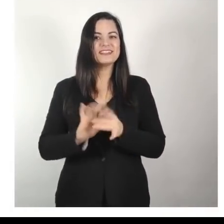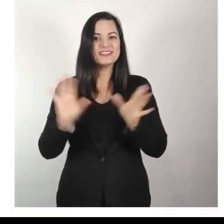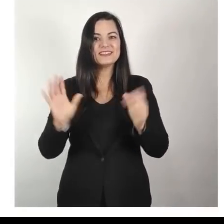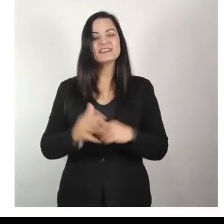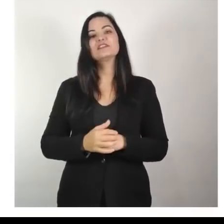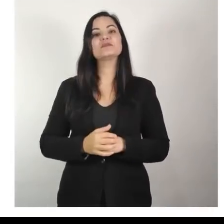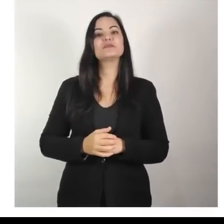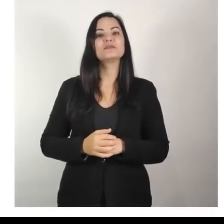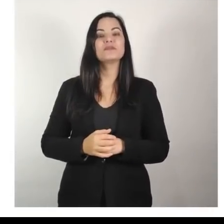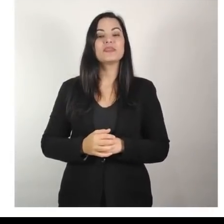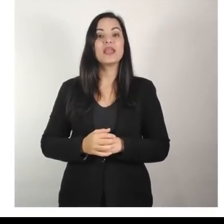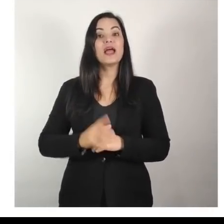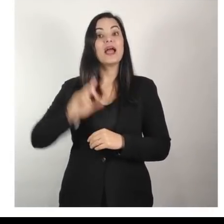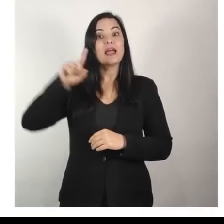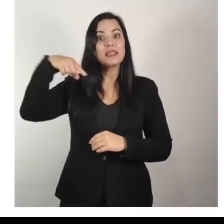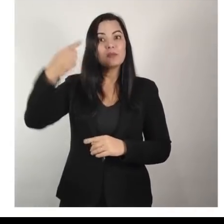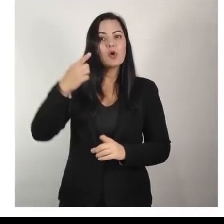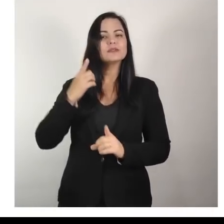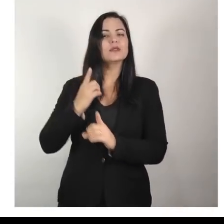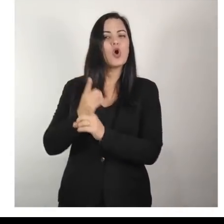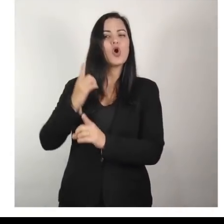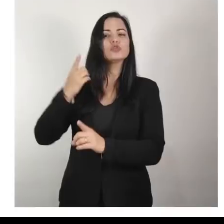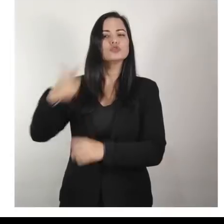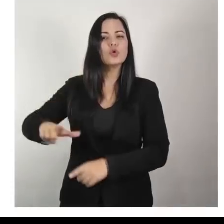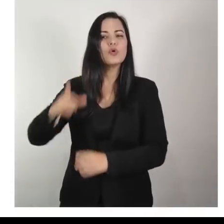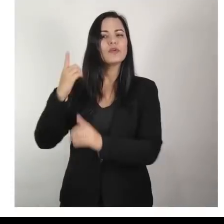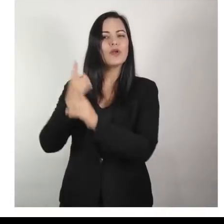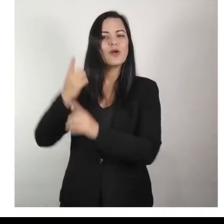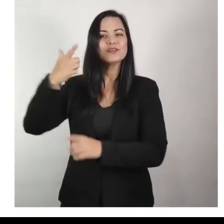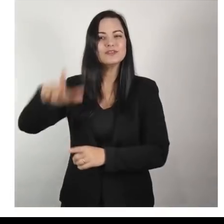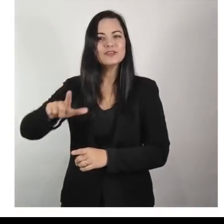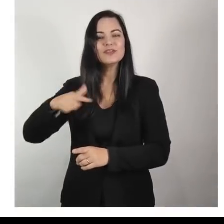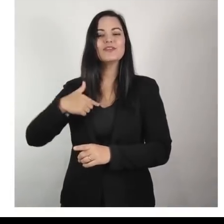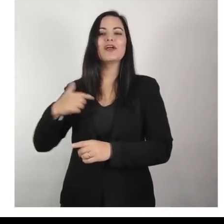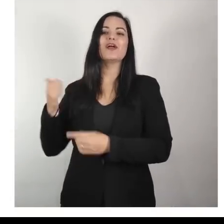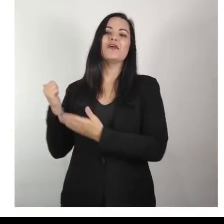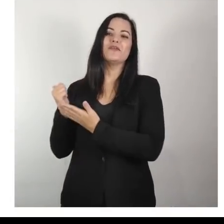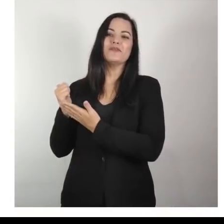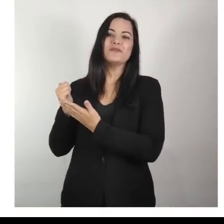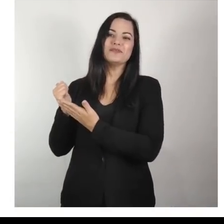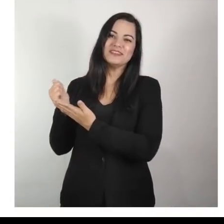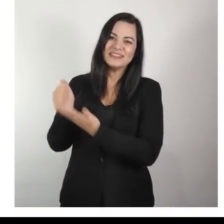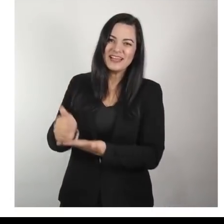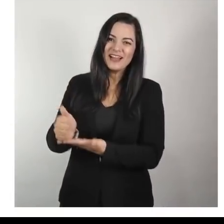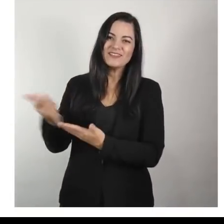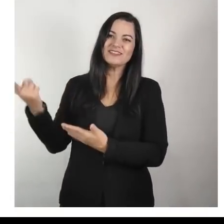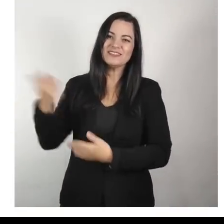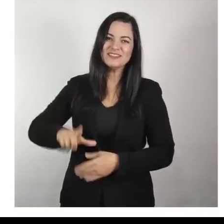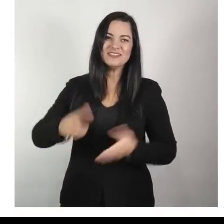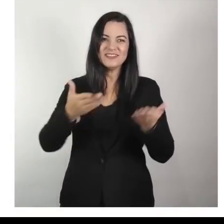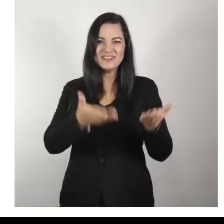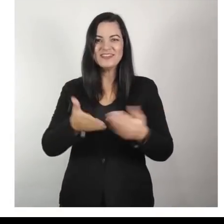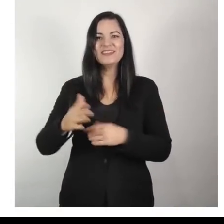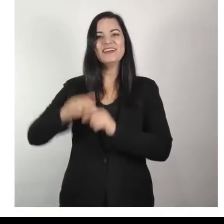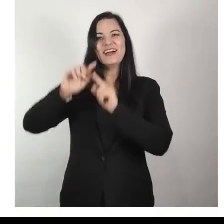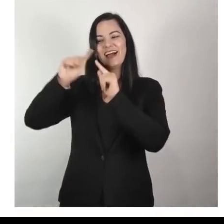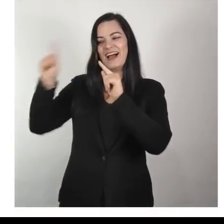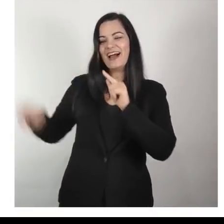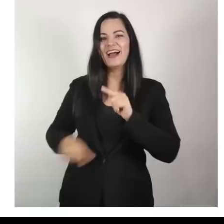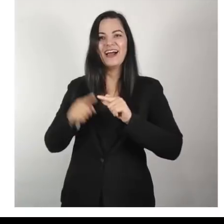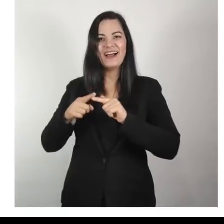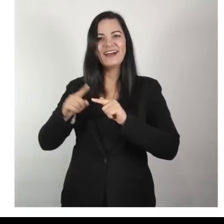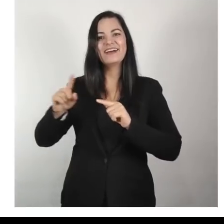aí, ao longo dos nossos encontros, eu trago a nossa companheira aqui mais vezes para que a gente possa